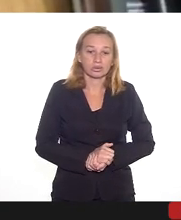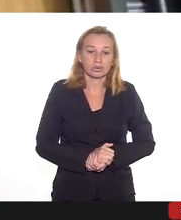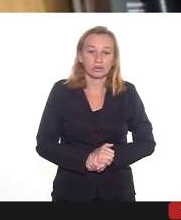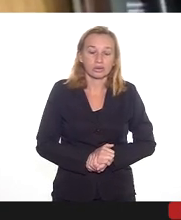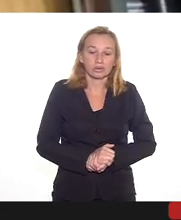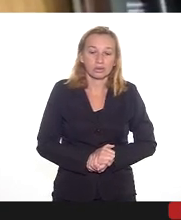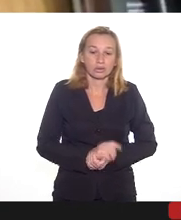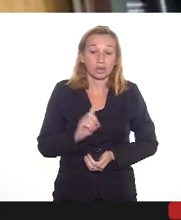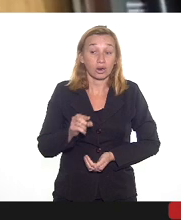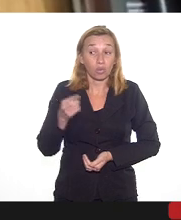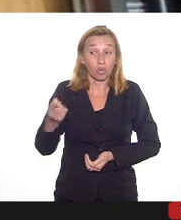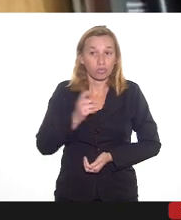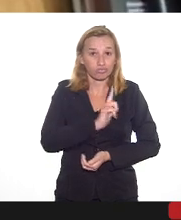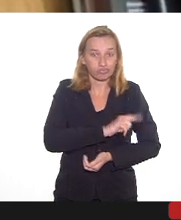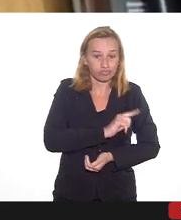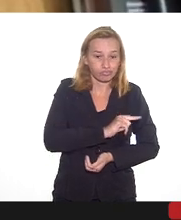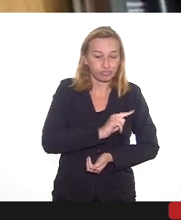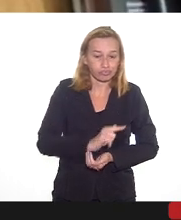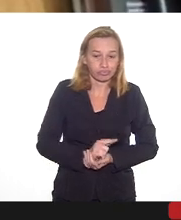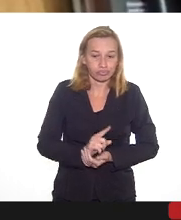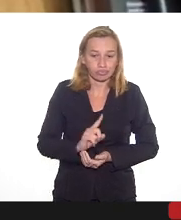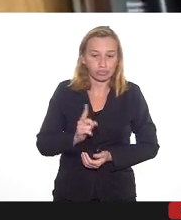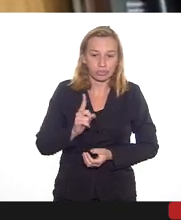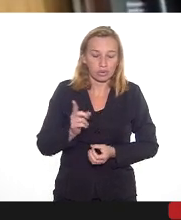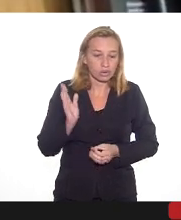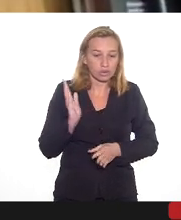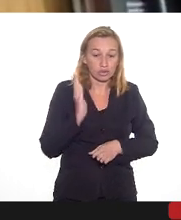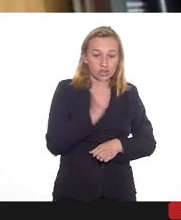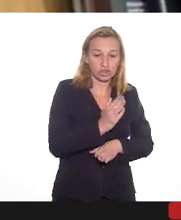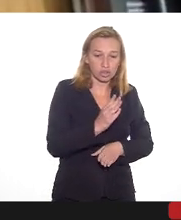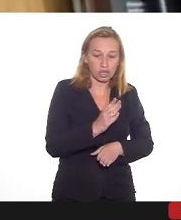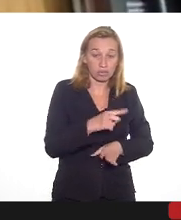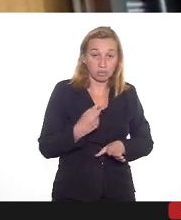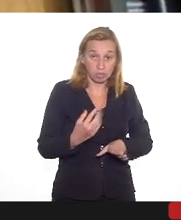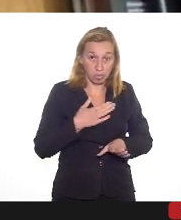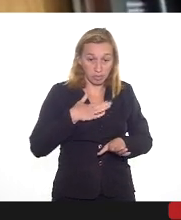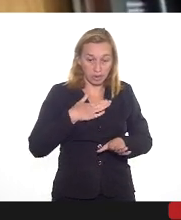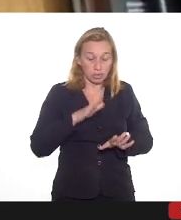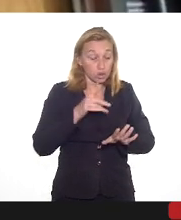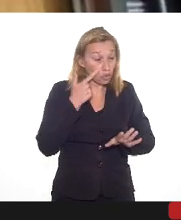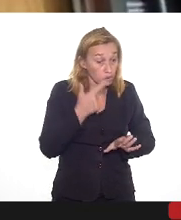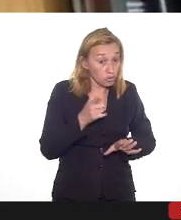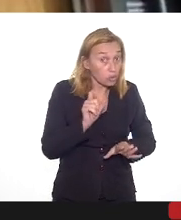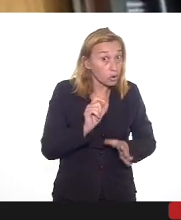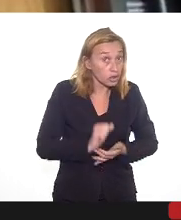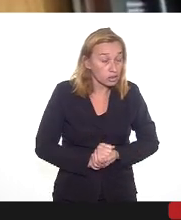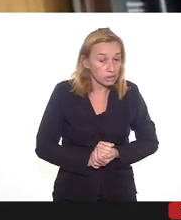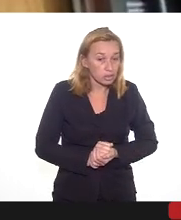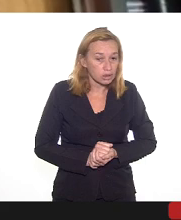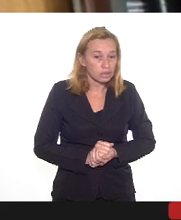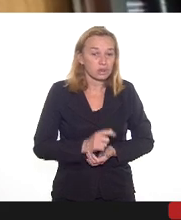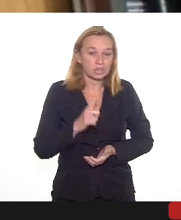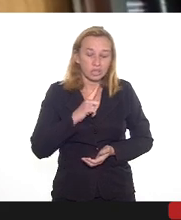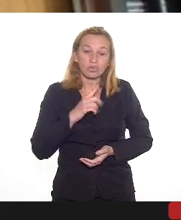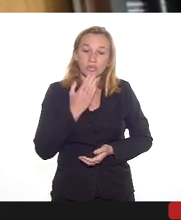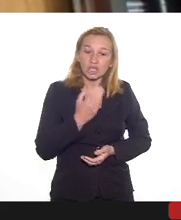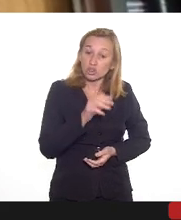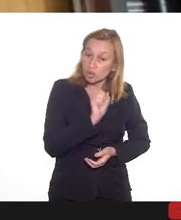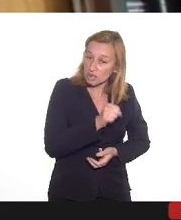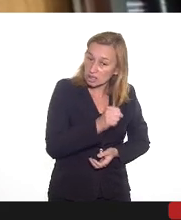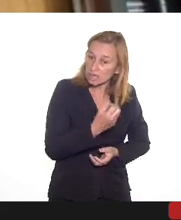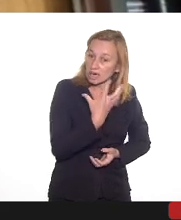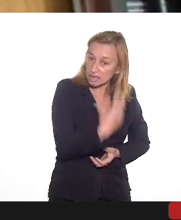era uma outra gestão, ele não passou, o parecer não passou diretamente por mim. O que eu consegui resgatar aqui foi o seguinte, houve um parecer, sim, favorável